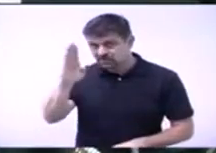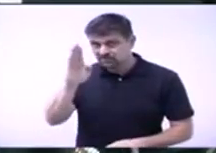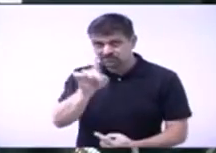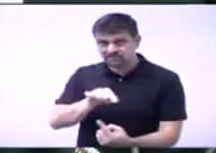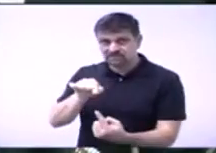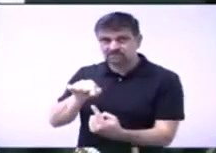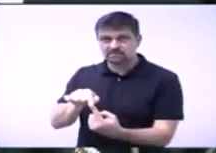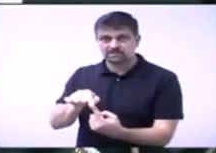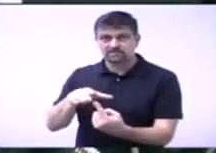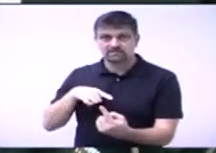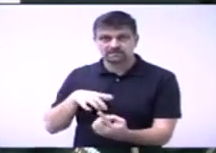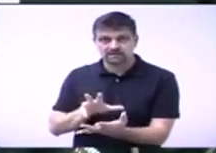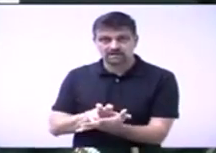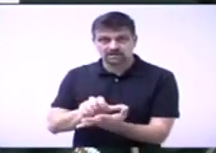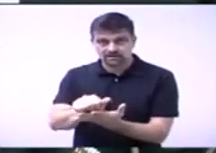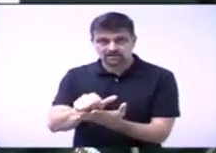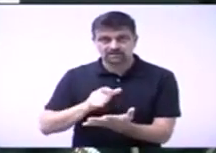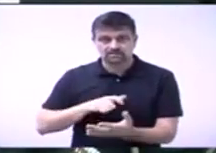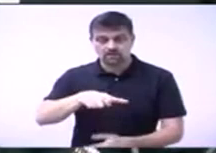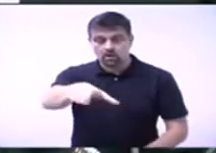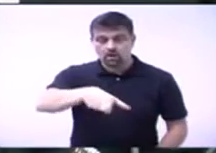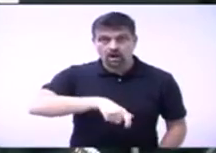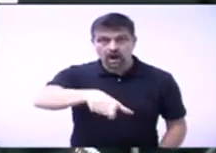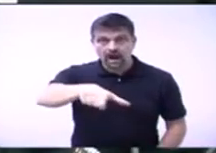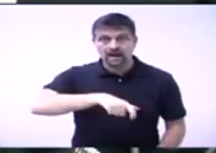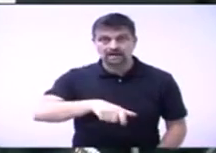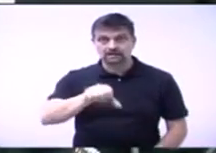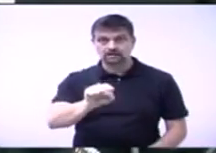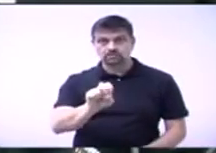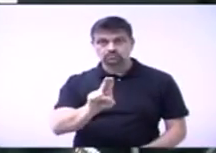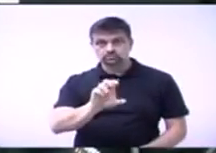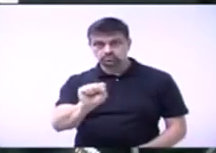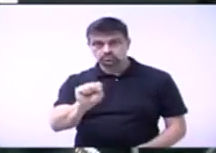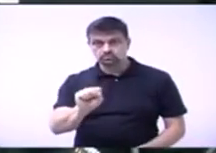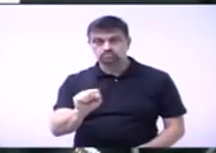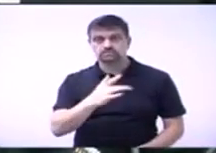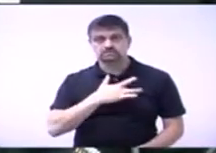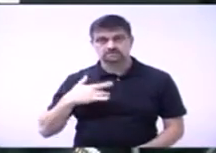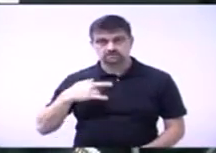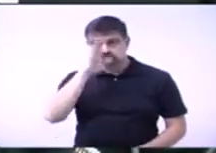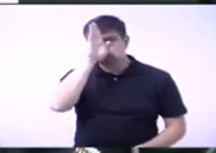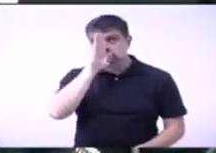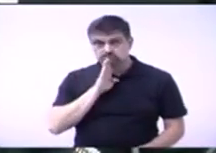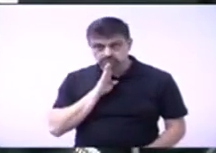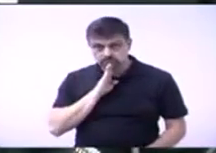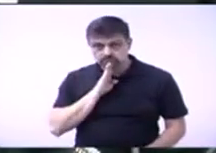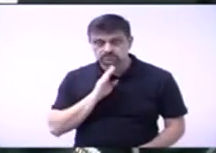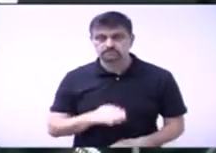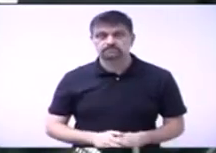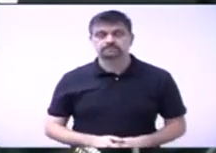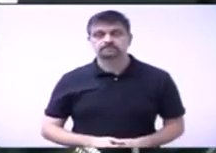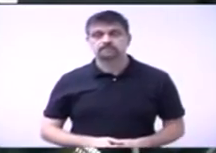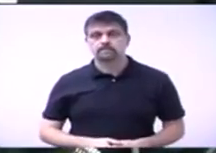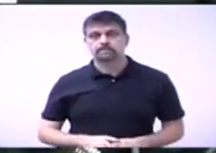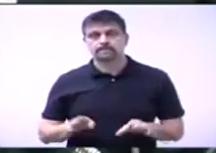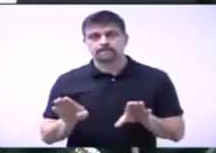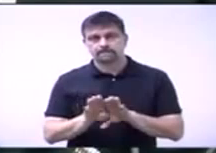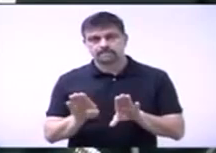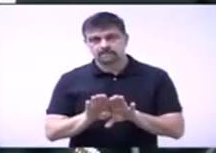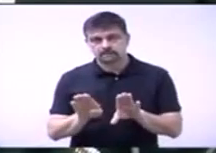objetivo, o recadastramento do cartão SUS aos munícipes que utilizem a rede municipal de saúde.